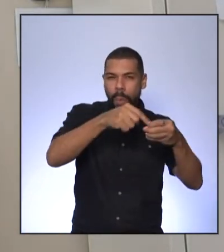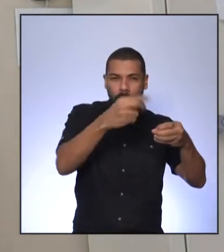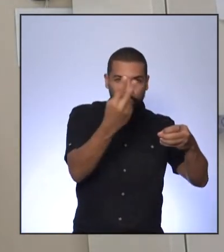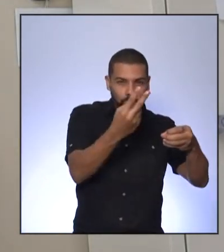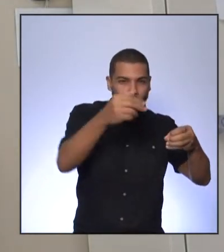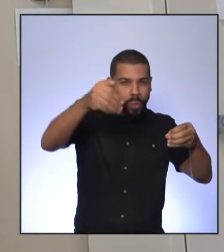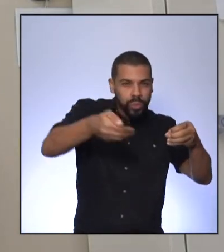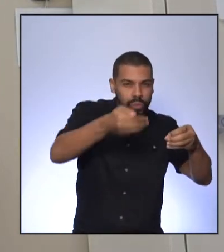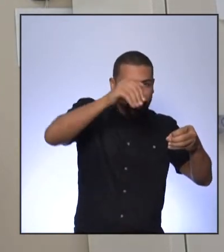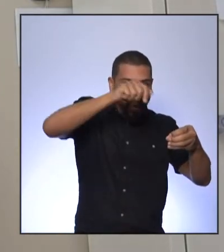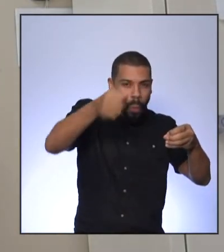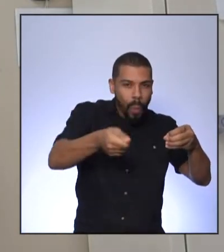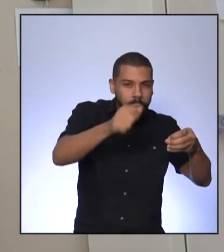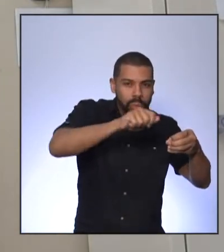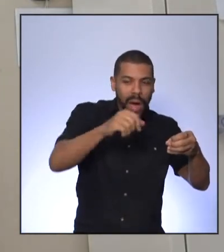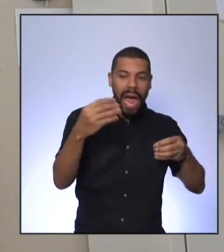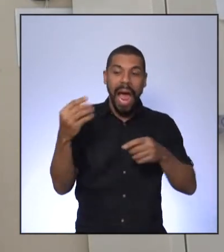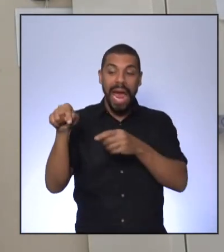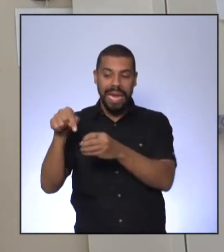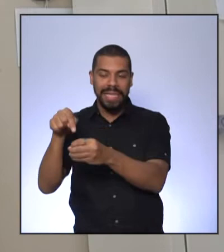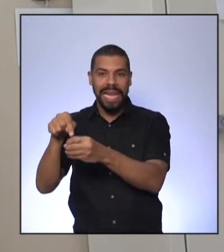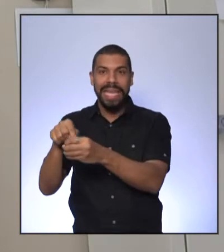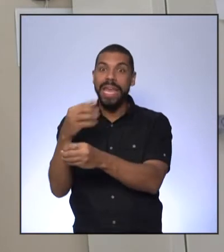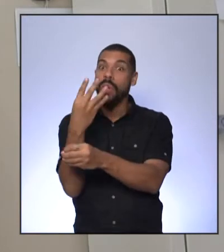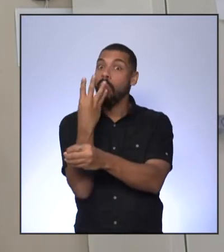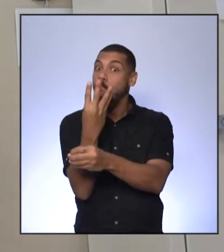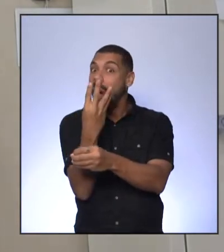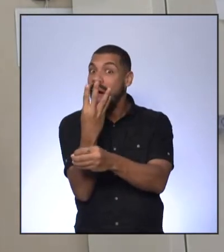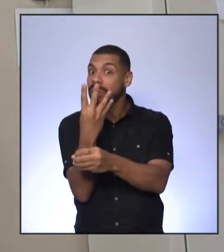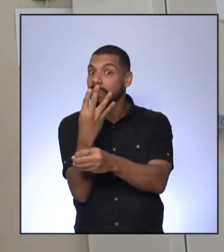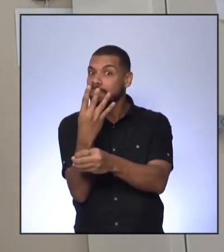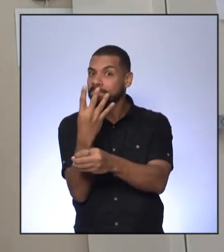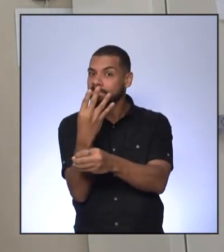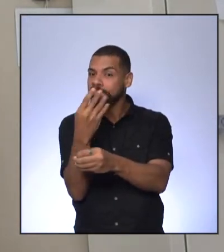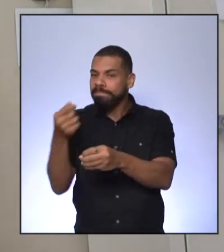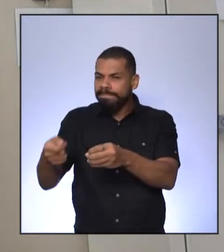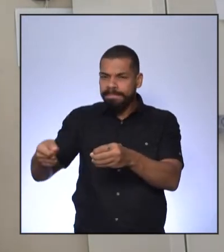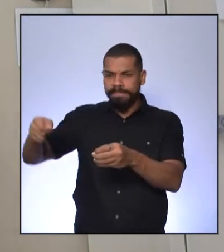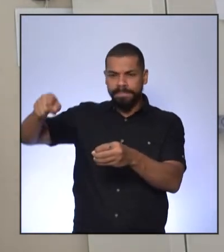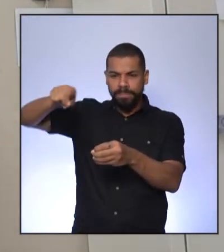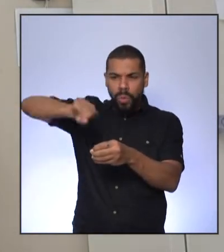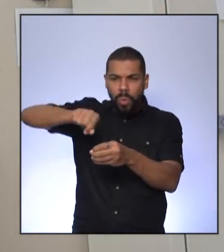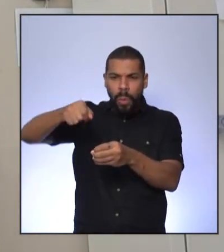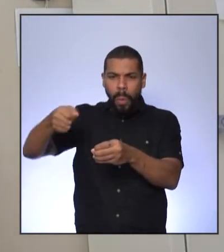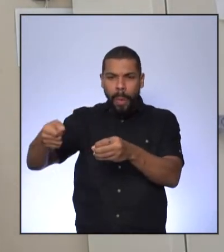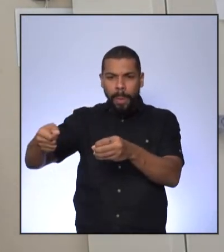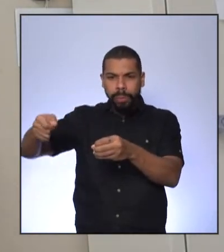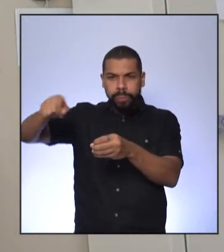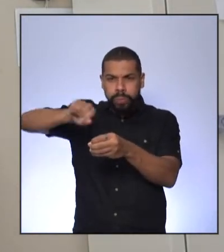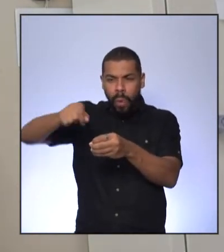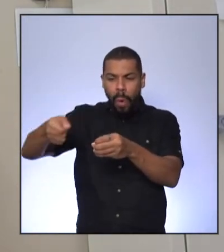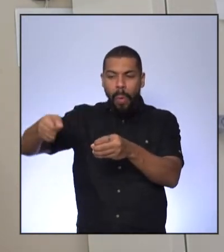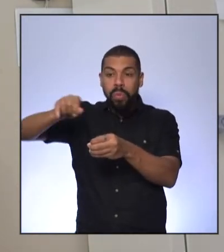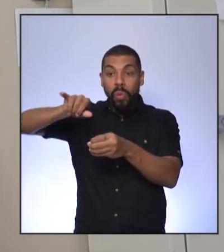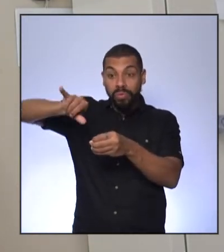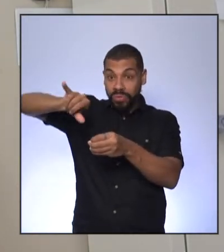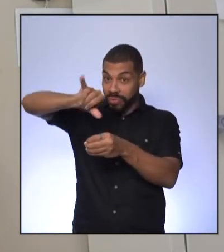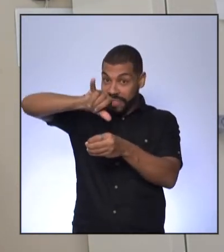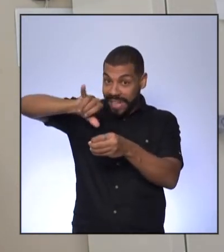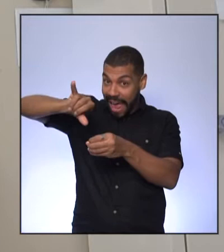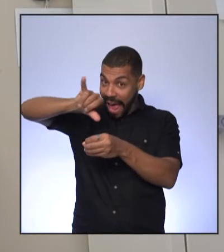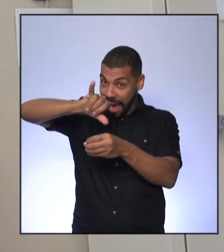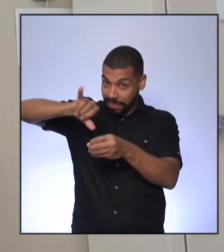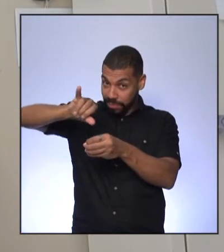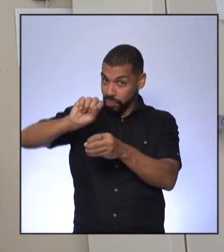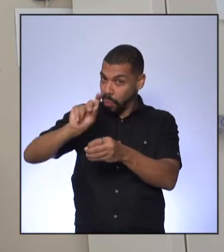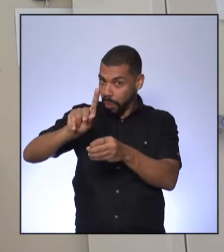vinagre, nesse a gente vai dobrar a concentração de vinagre. A gente vai colocar 4 colheres de vinagre. Então, vou adicionar, o volume de água é igual,